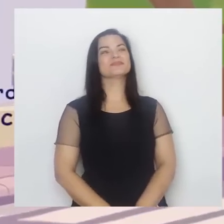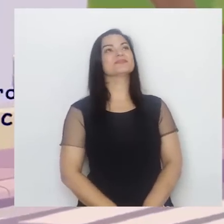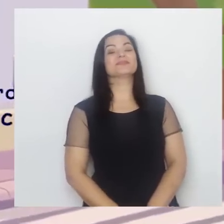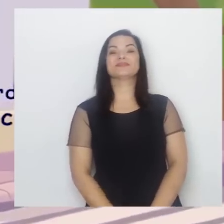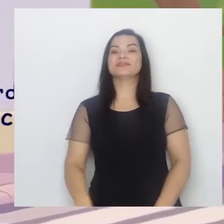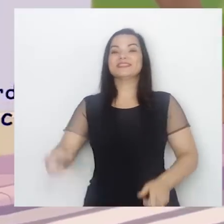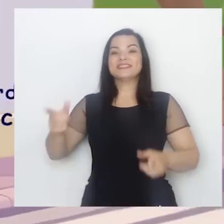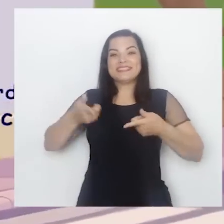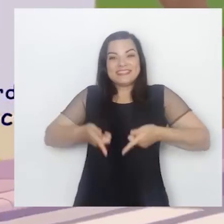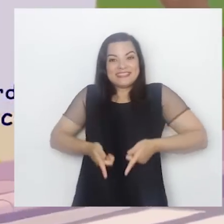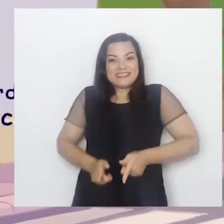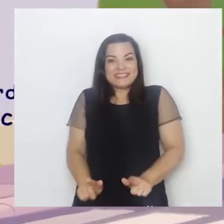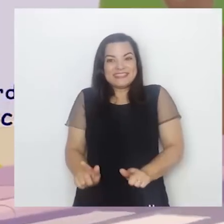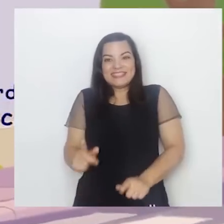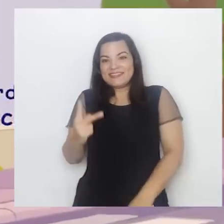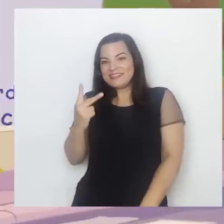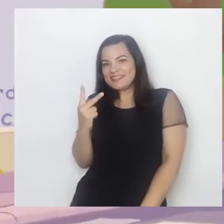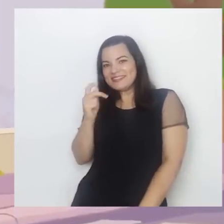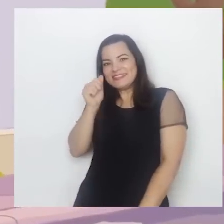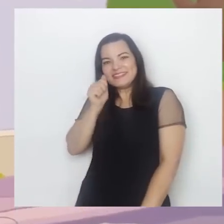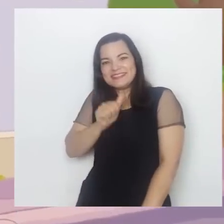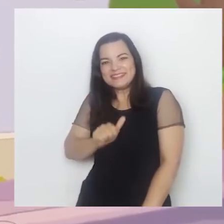As gêmeas!